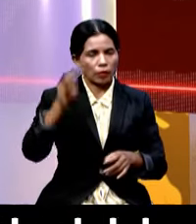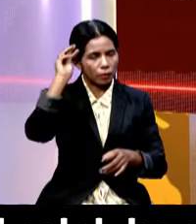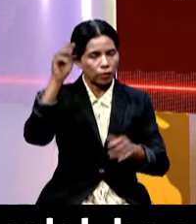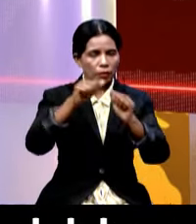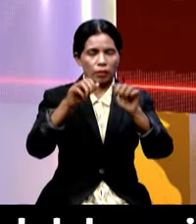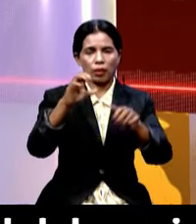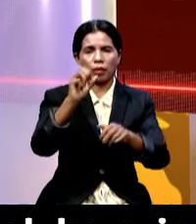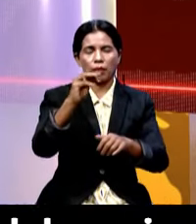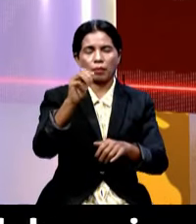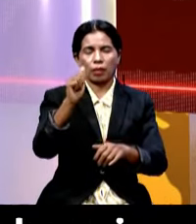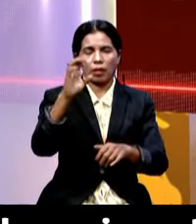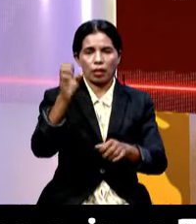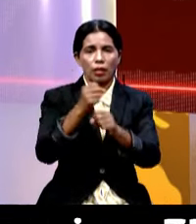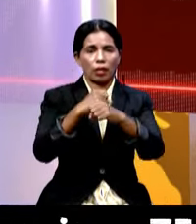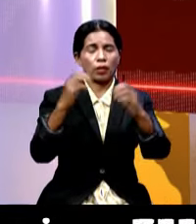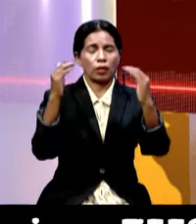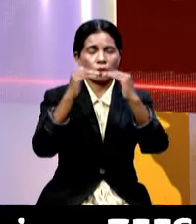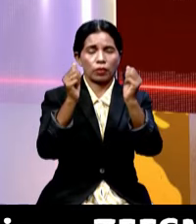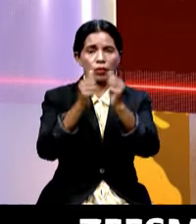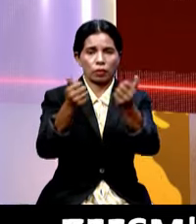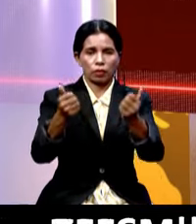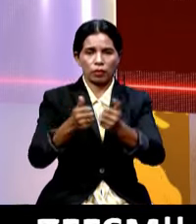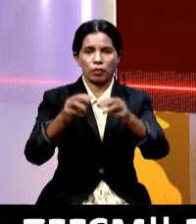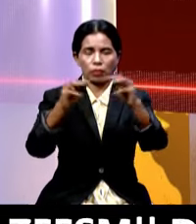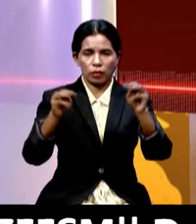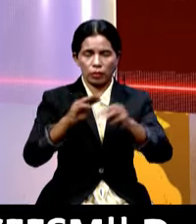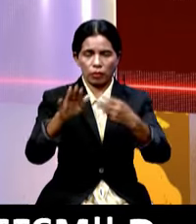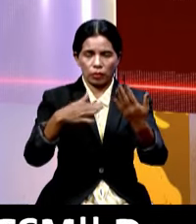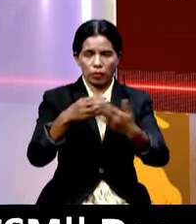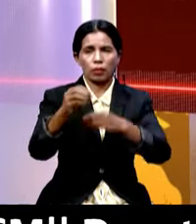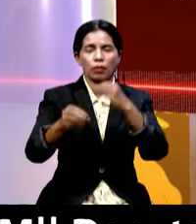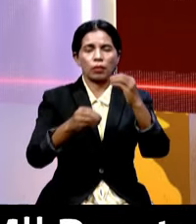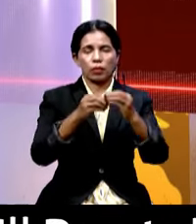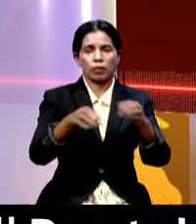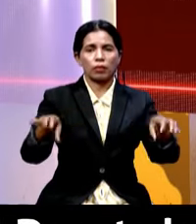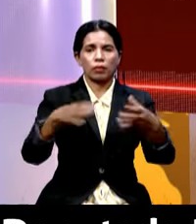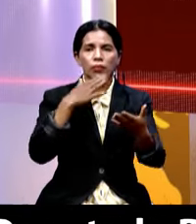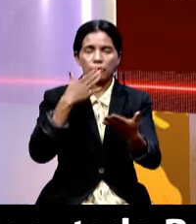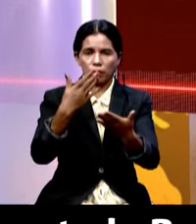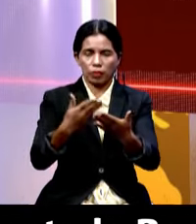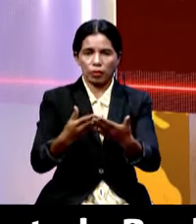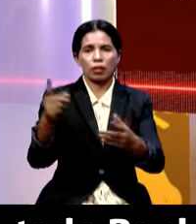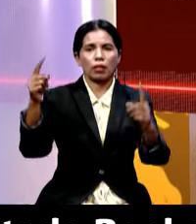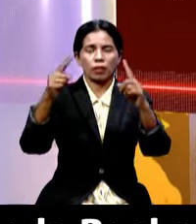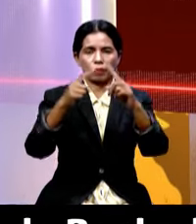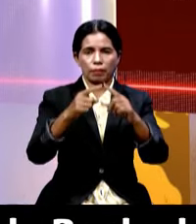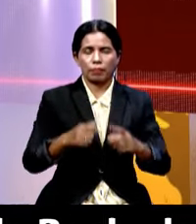a administração estatal realiza encontro com a autoridade município Cira, Conabá Progresso Capital Desenvolvimento.